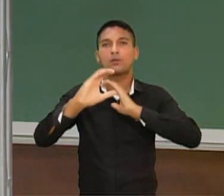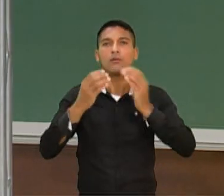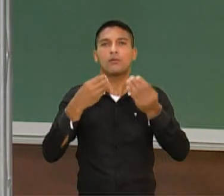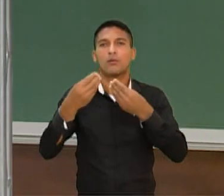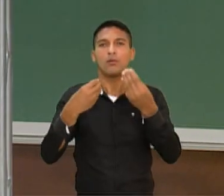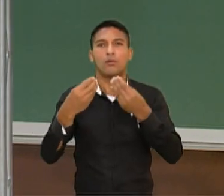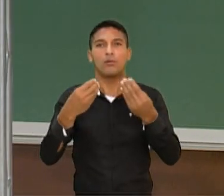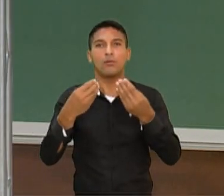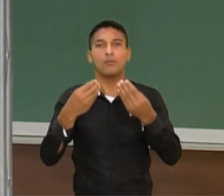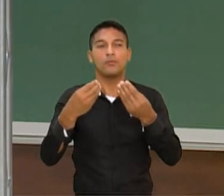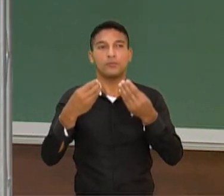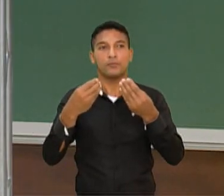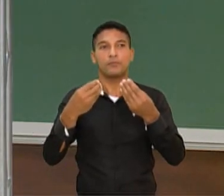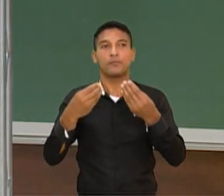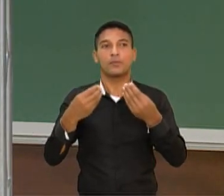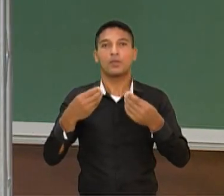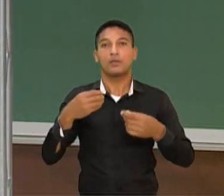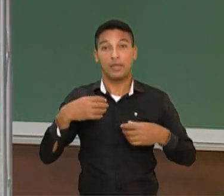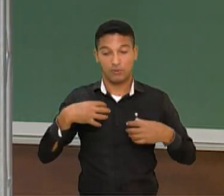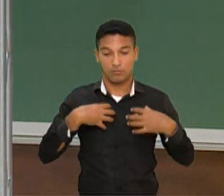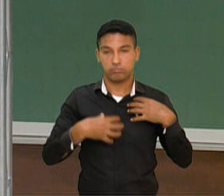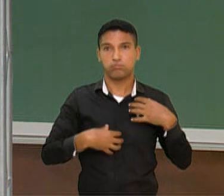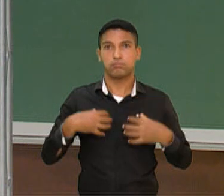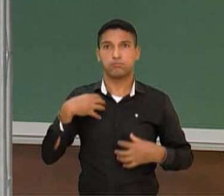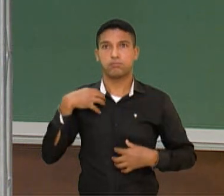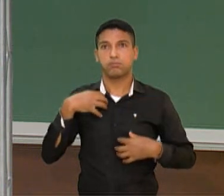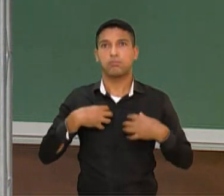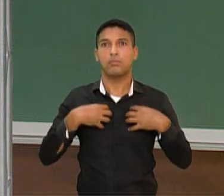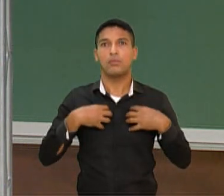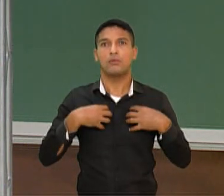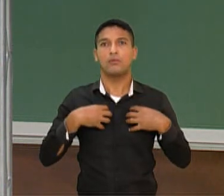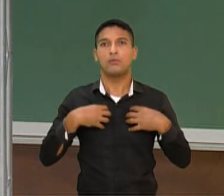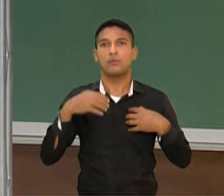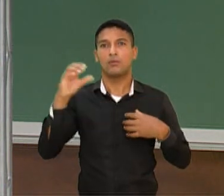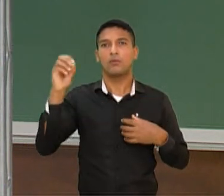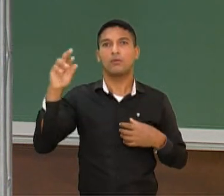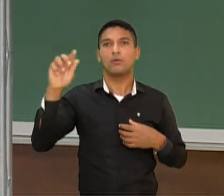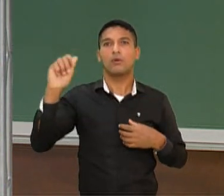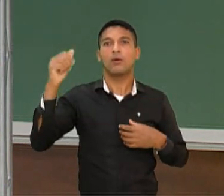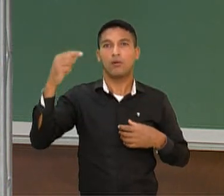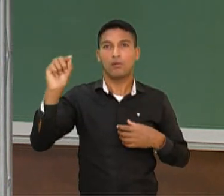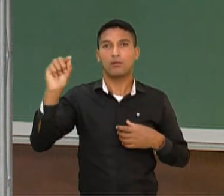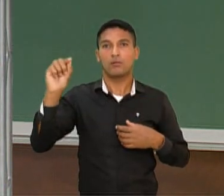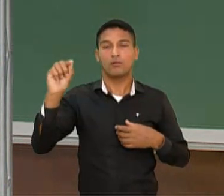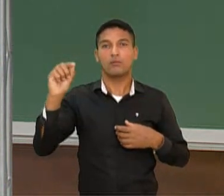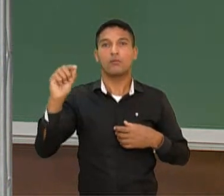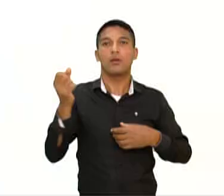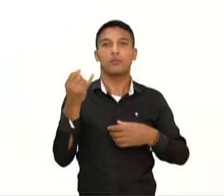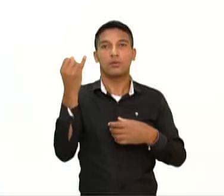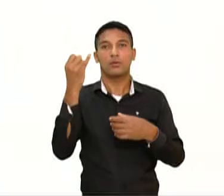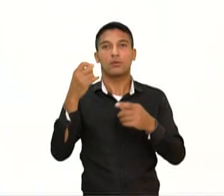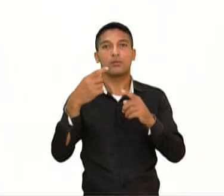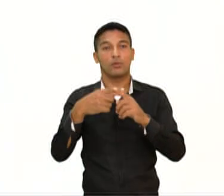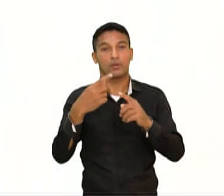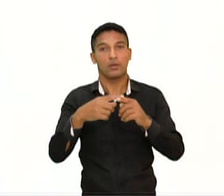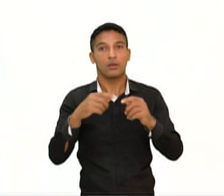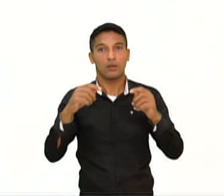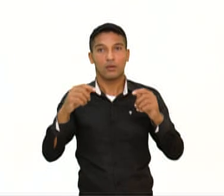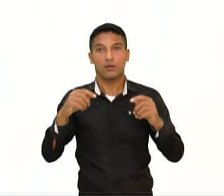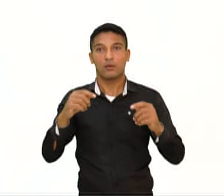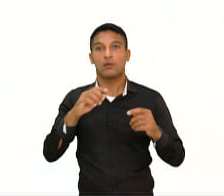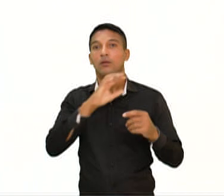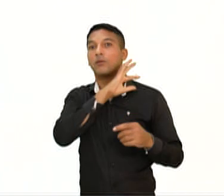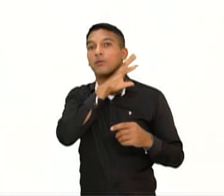órgãos dos sentidos é importante nesse contexto, tá? Então, para que haja comunicação entre os animais, é necessário